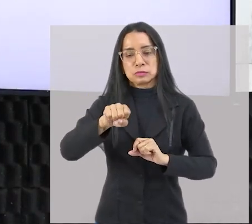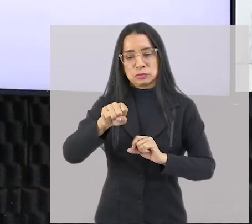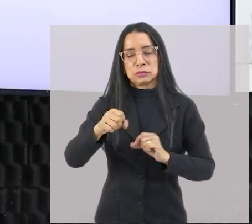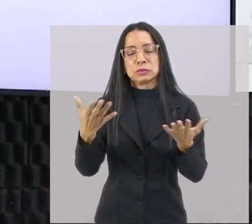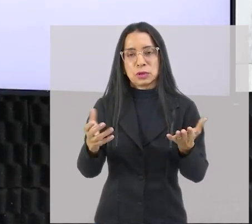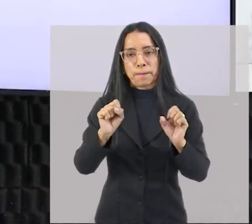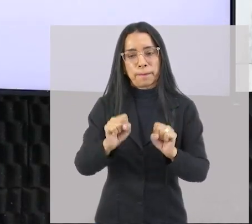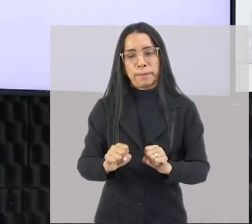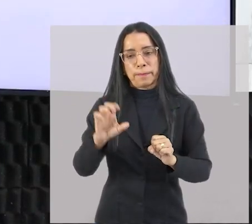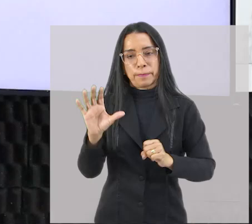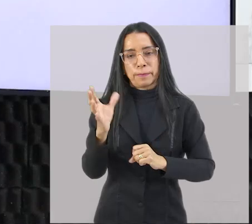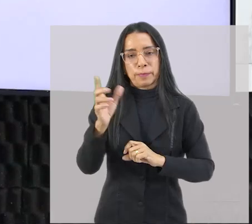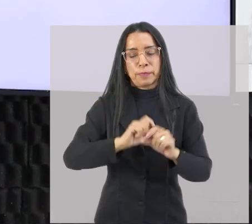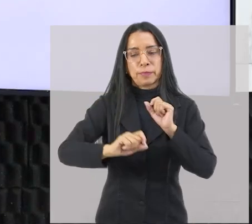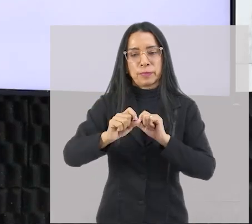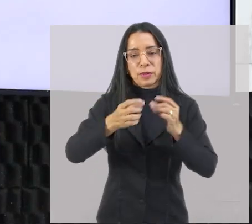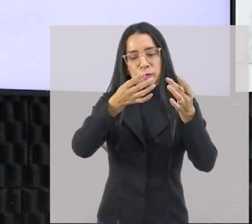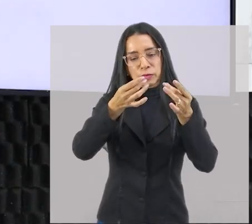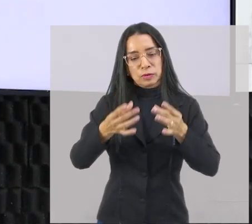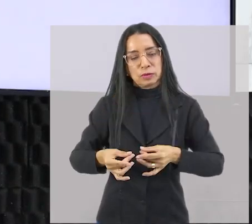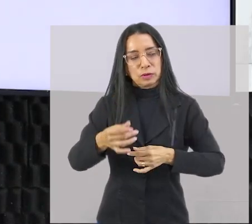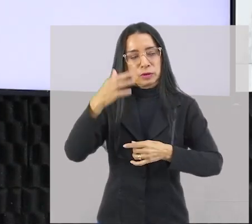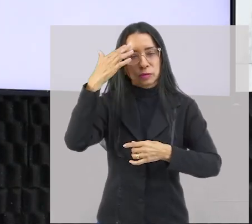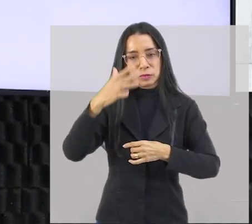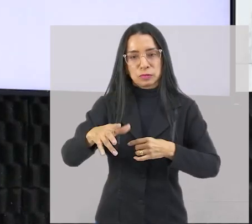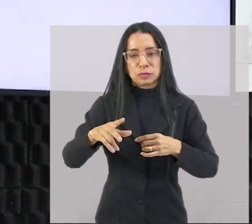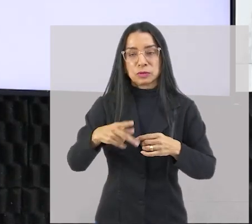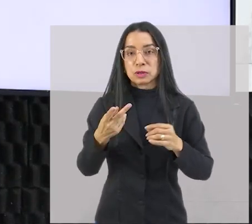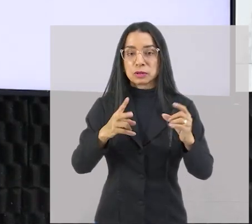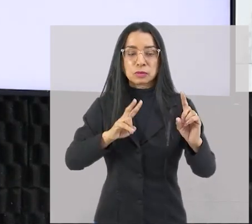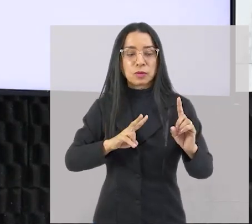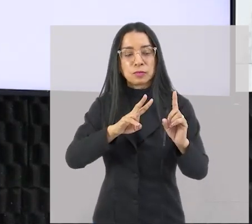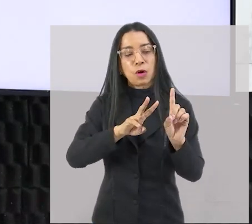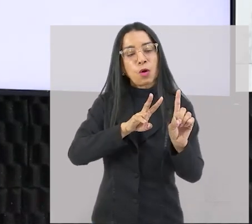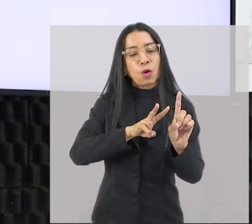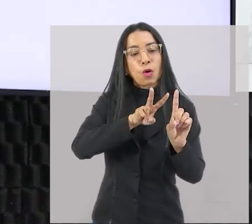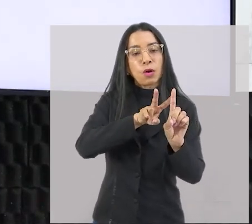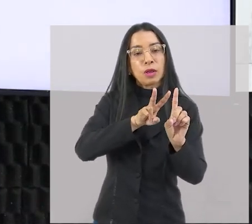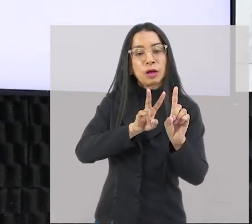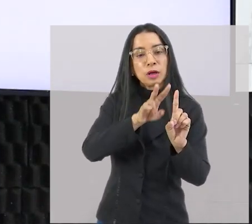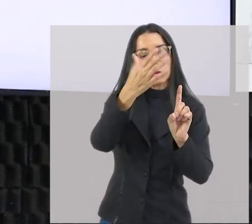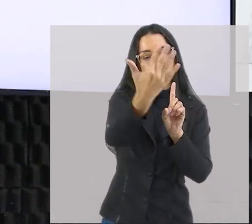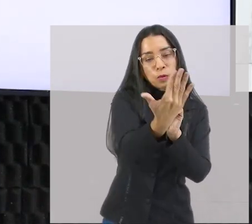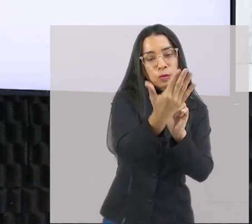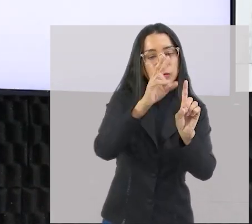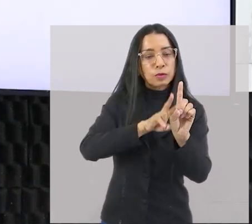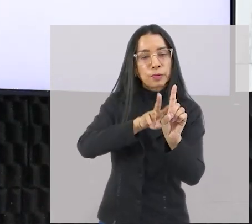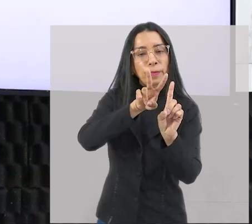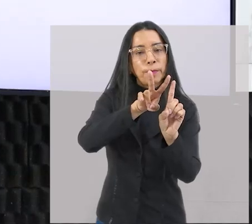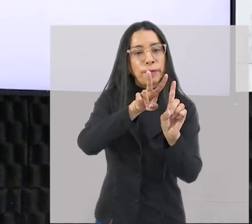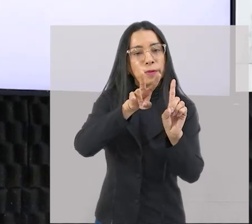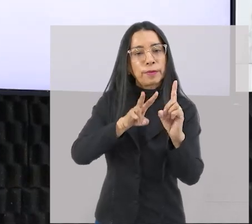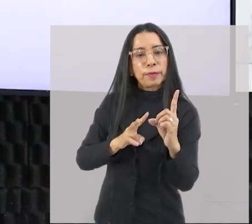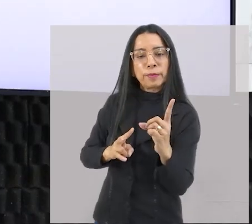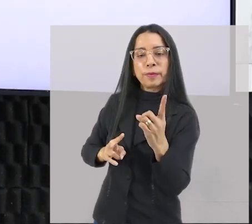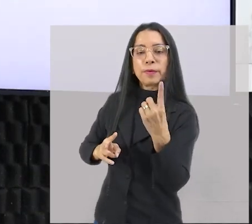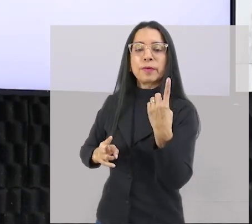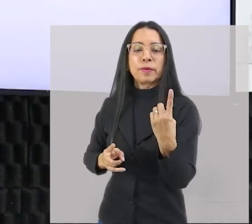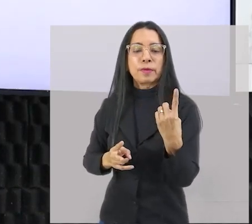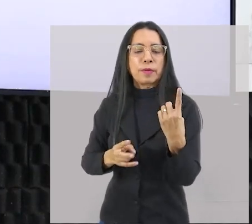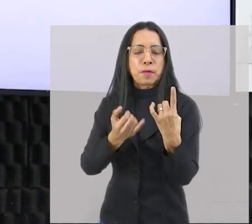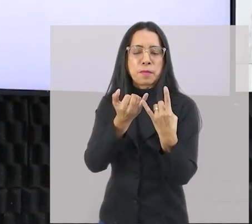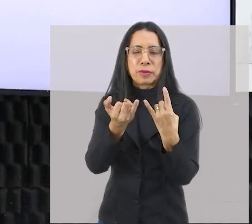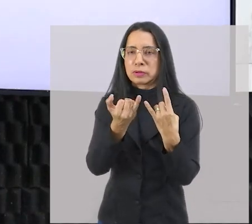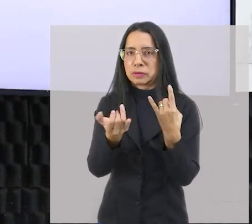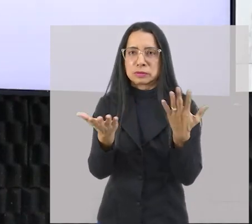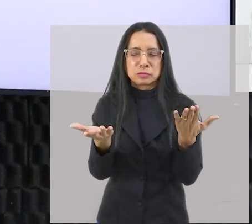perfeito. Então eu vou descrever da seguinte maneira. Eu sonhei que eu estava me olhando no espelho, só que eu não estava me olhando de frente, eu estava olhando como se eu estivesse me olhando de costa. Caramba,